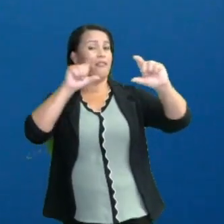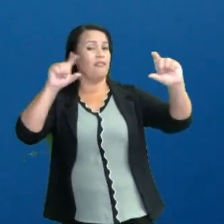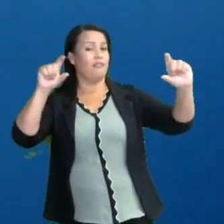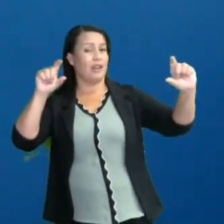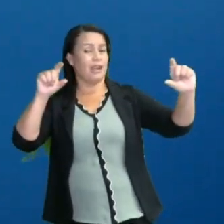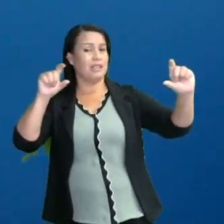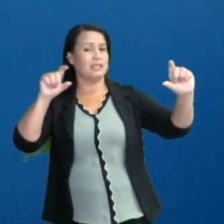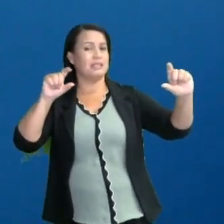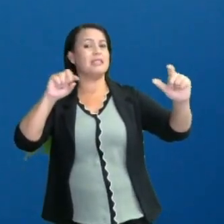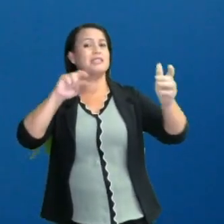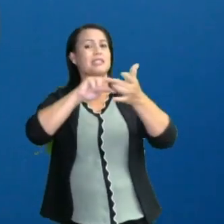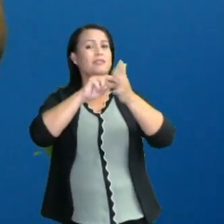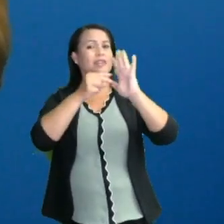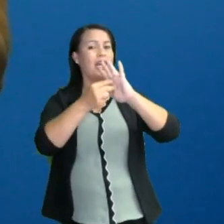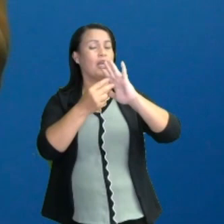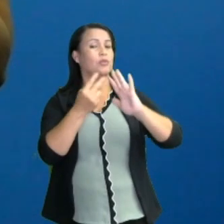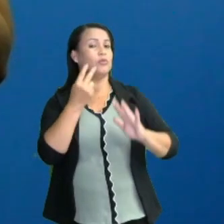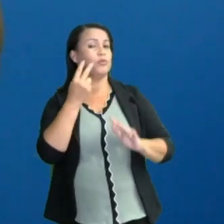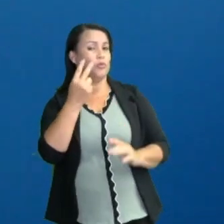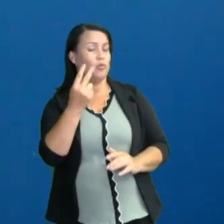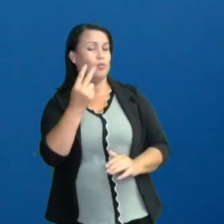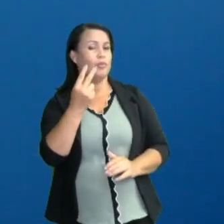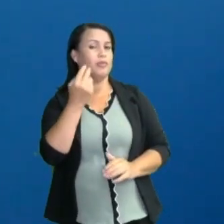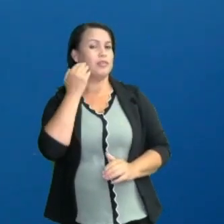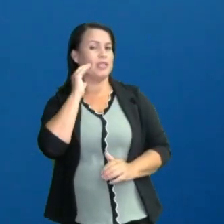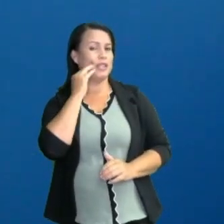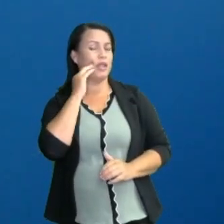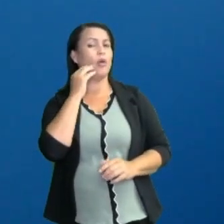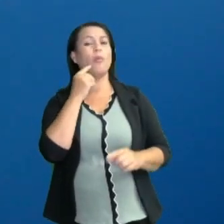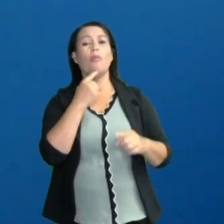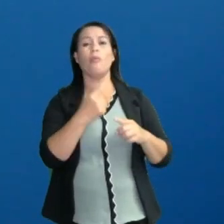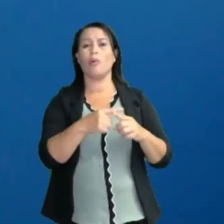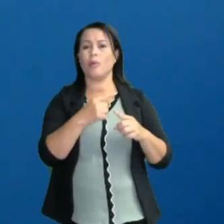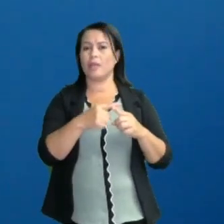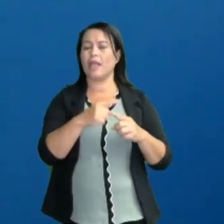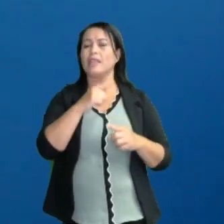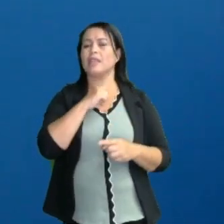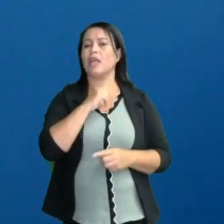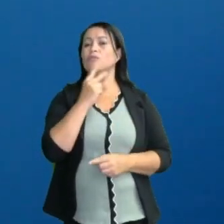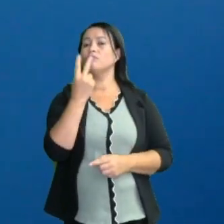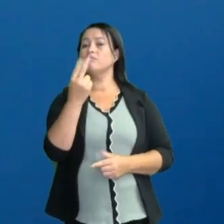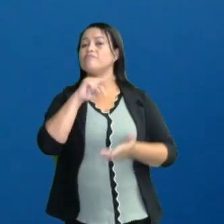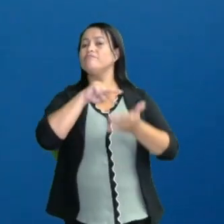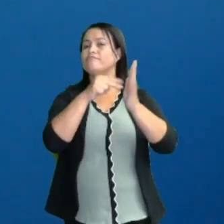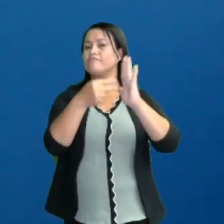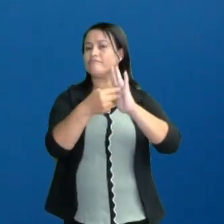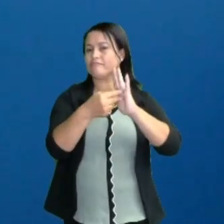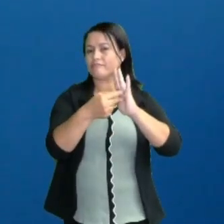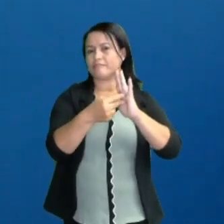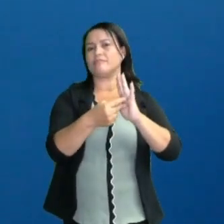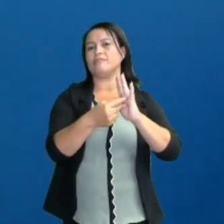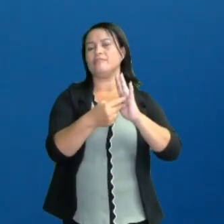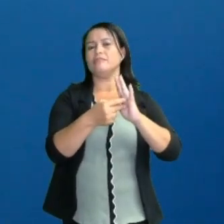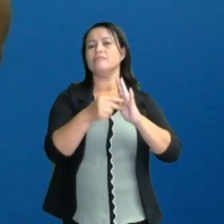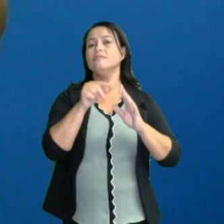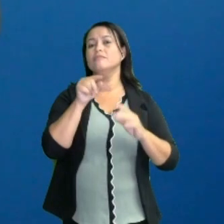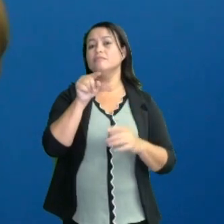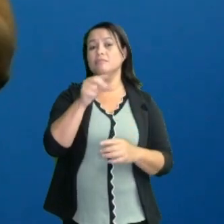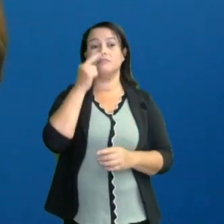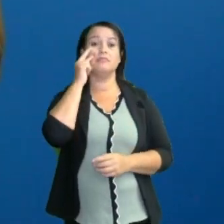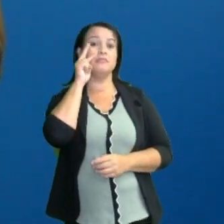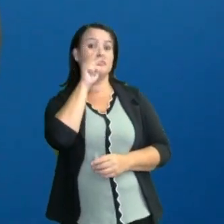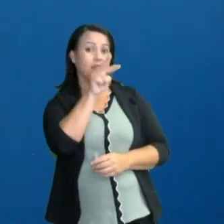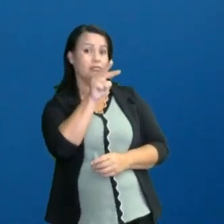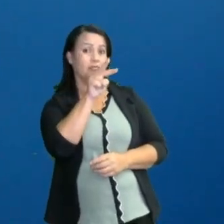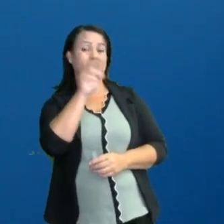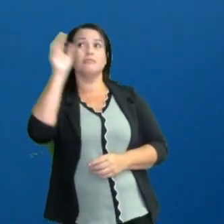está ambígua, tá? Ela tem uma ambiguidade porque ela traz um duplo sentido. Você está vendo de